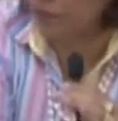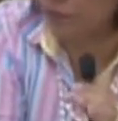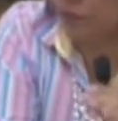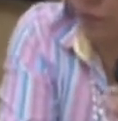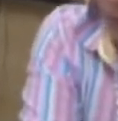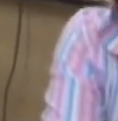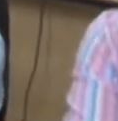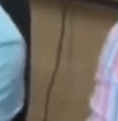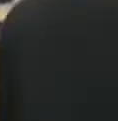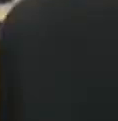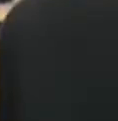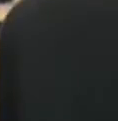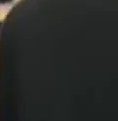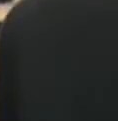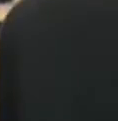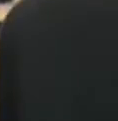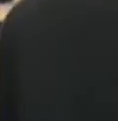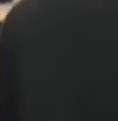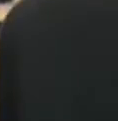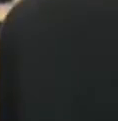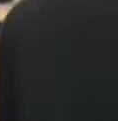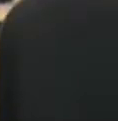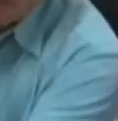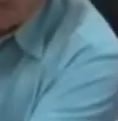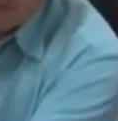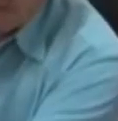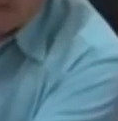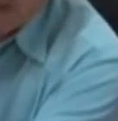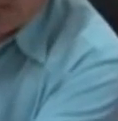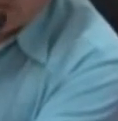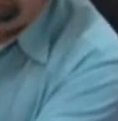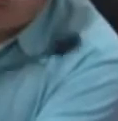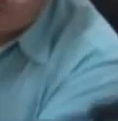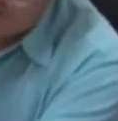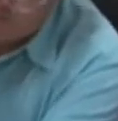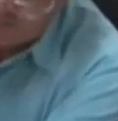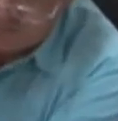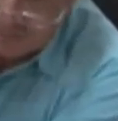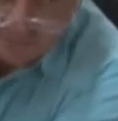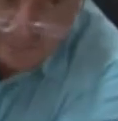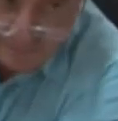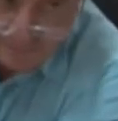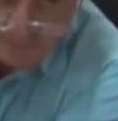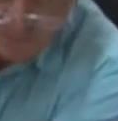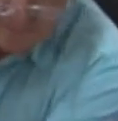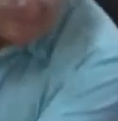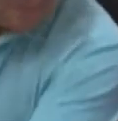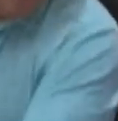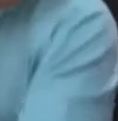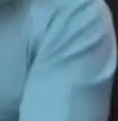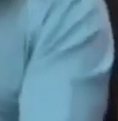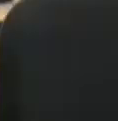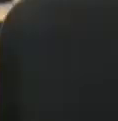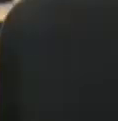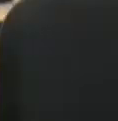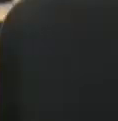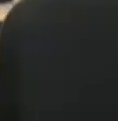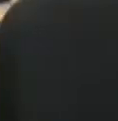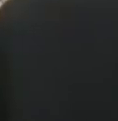José Faride. Zé Damix. Presente. Doutor Júlio. Presente. Lu